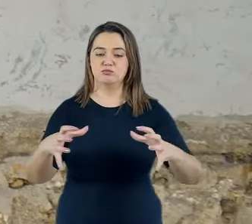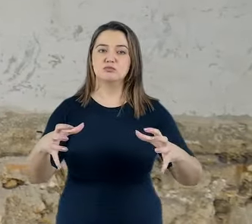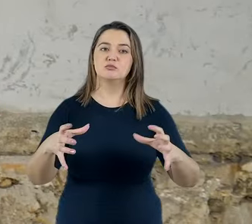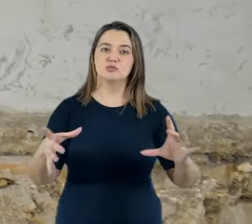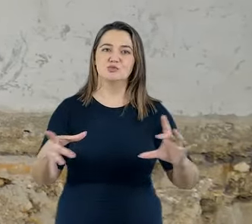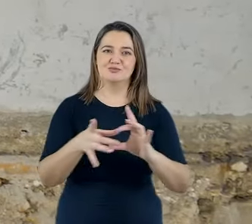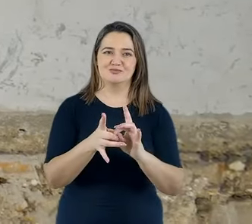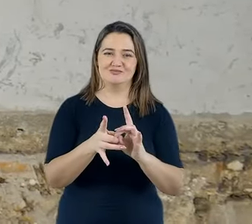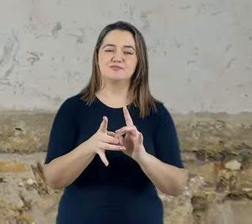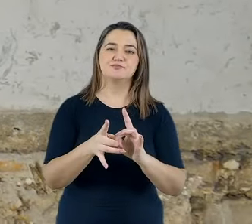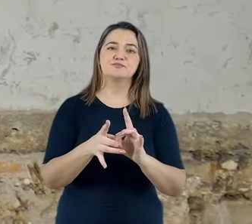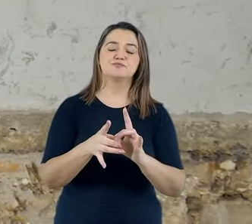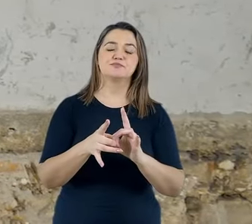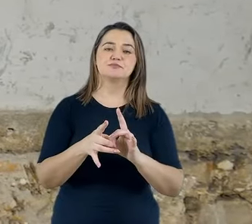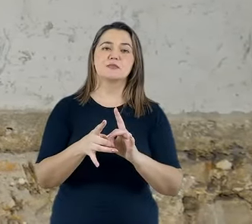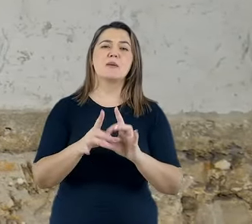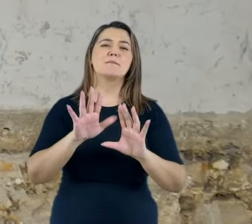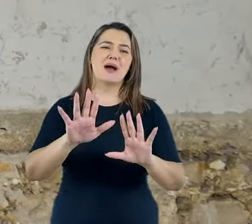e as raízes disso é